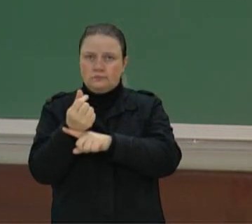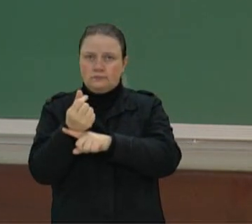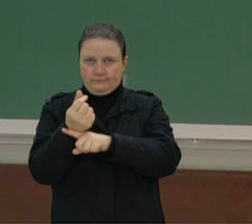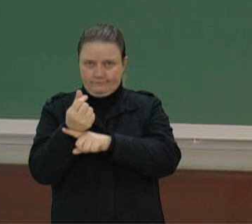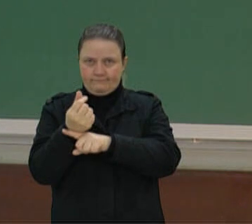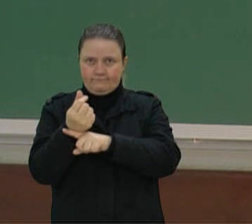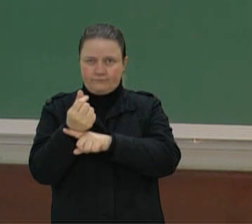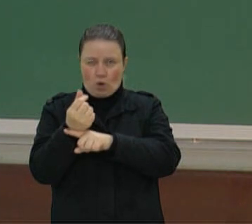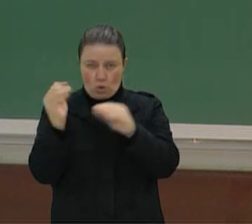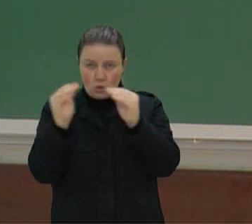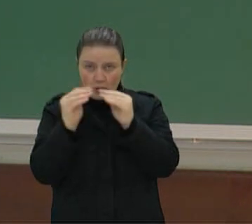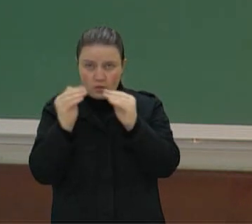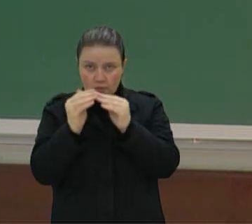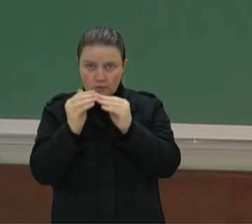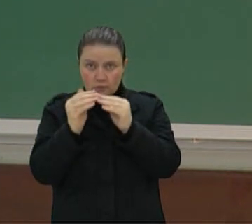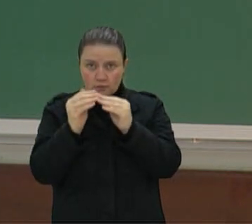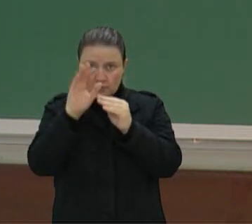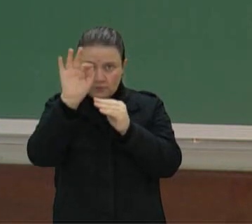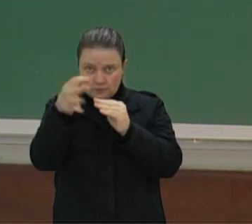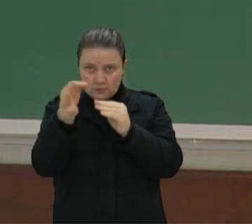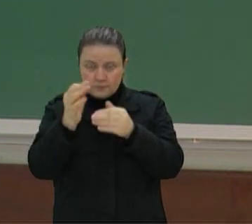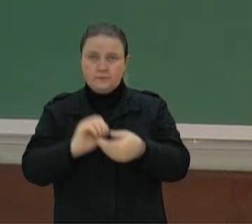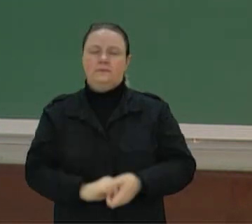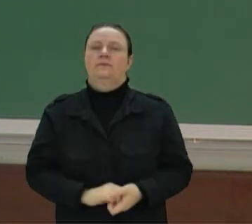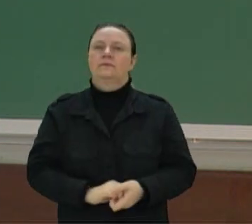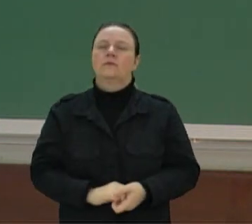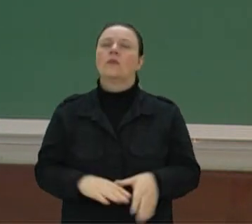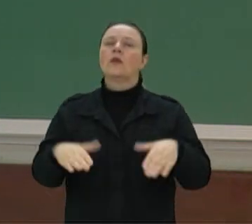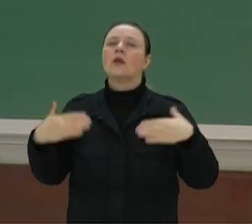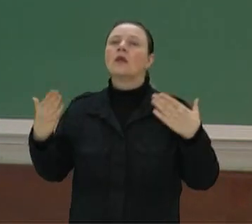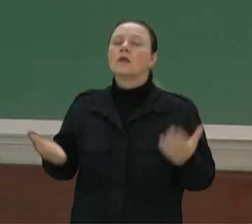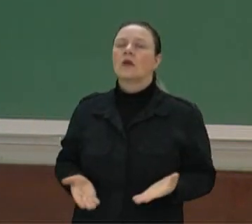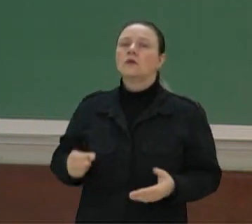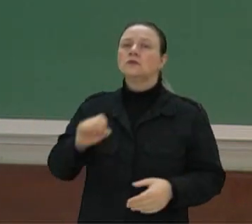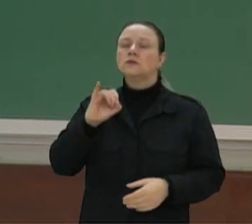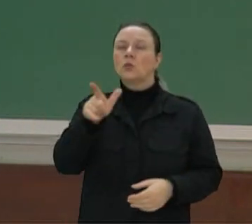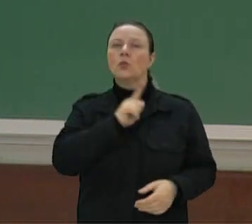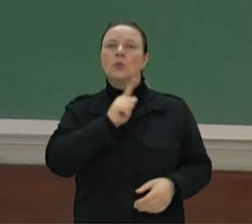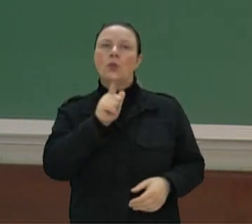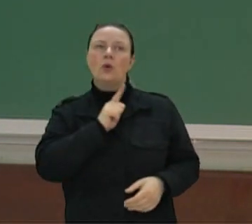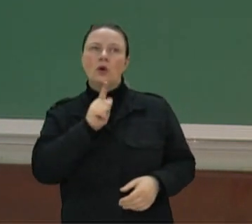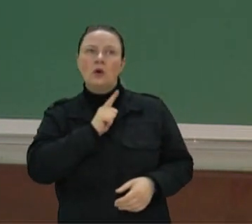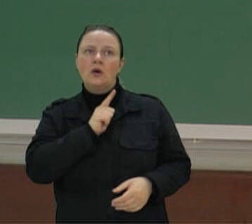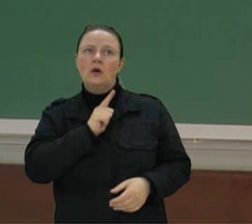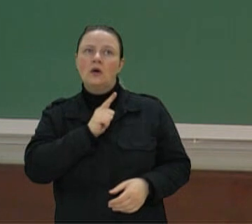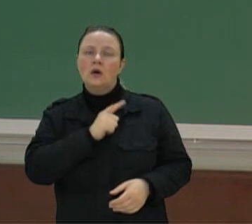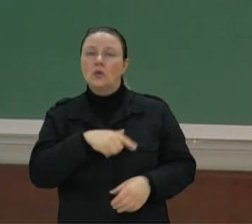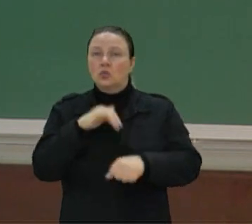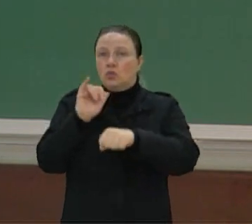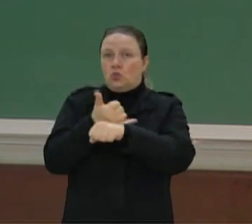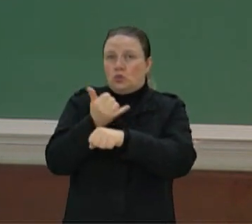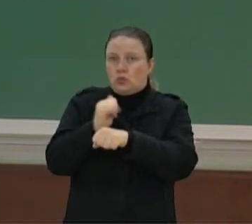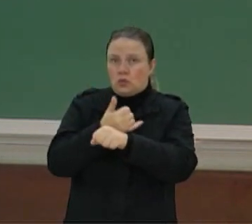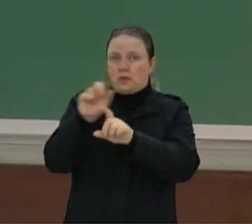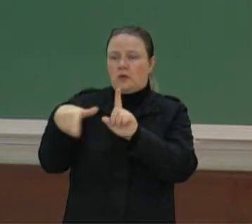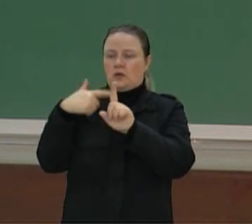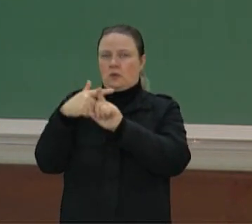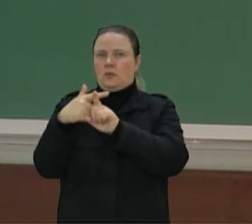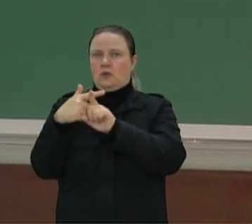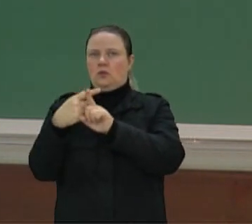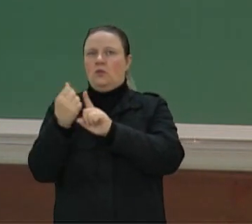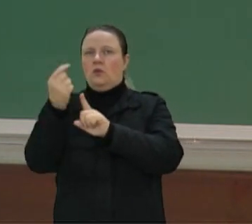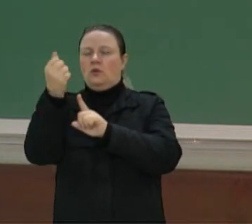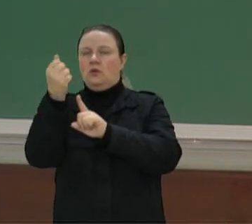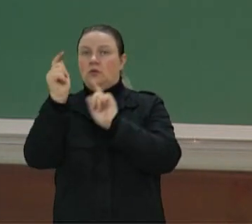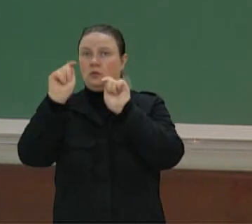comigo? Concordam? Tá certo ou não tá? Então, se você tem esse cara que é os juros mais o capital, você